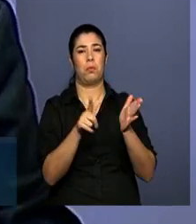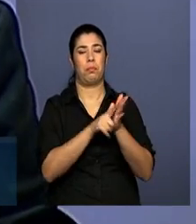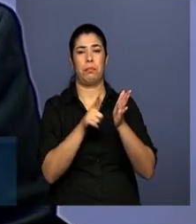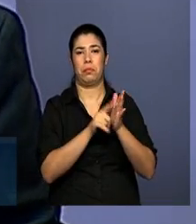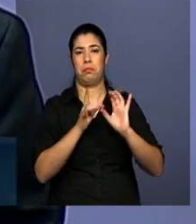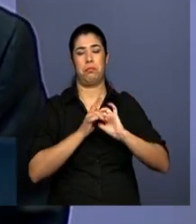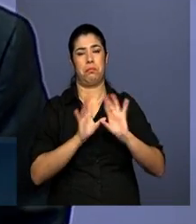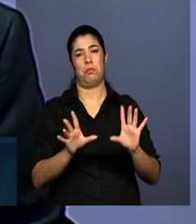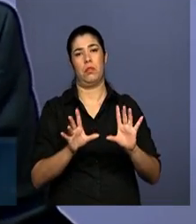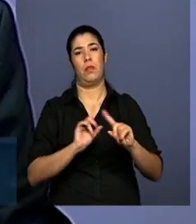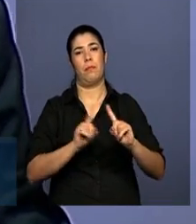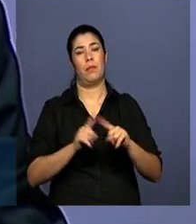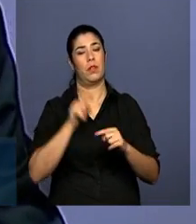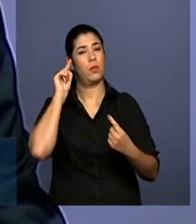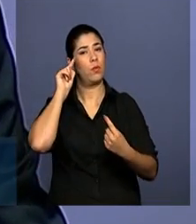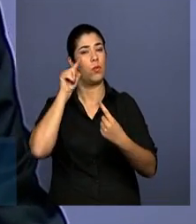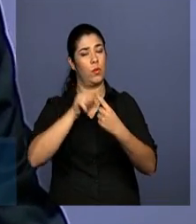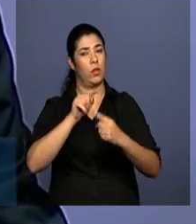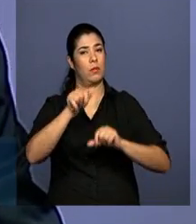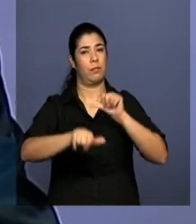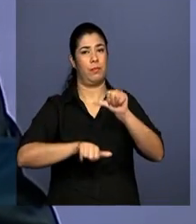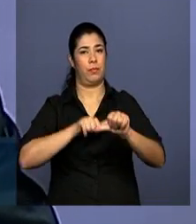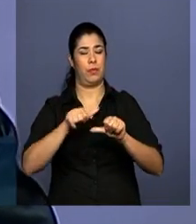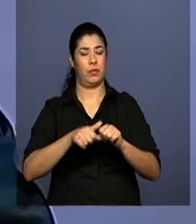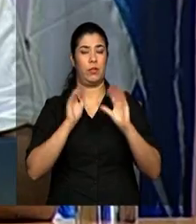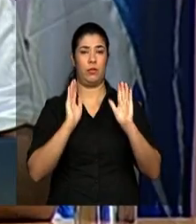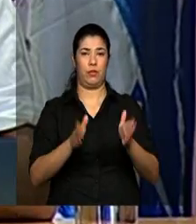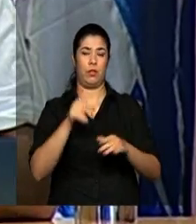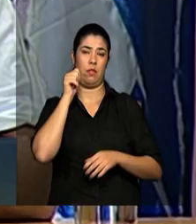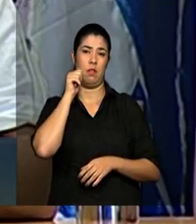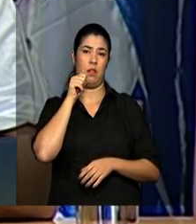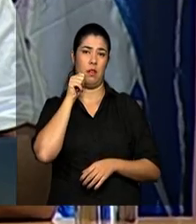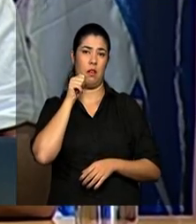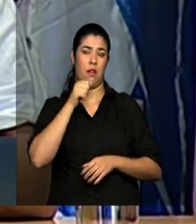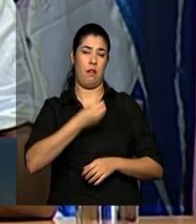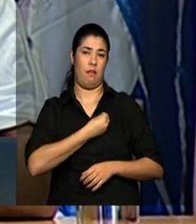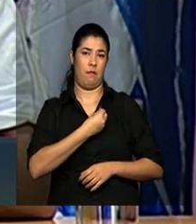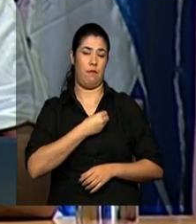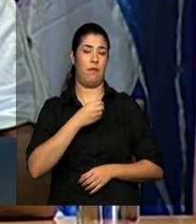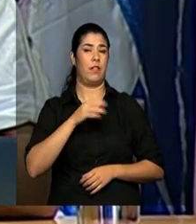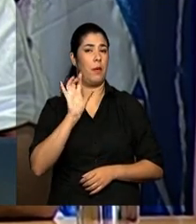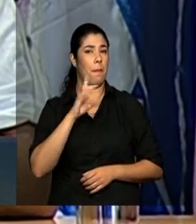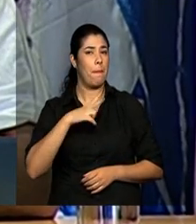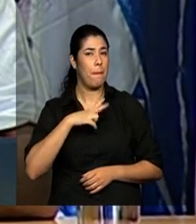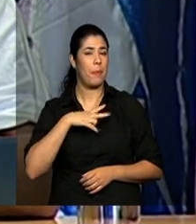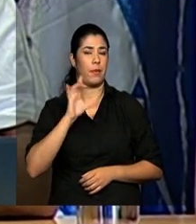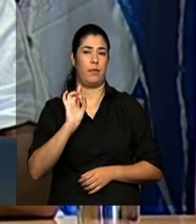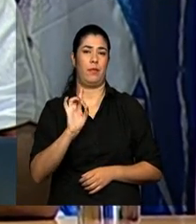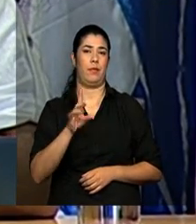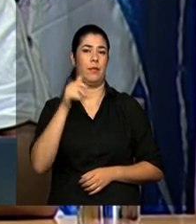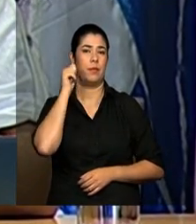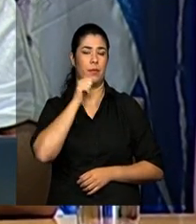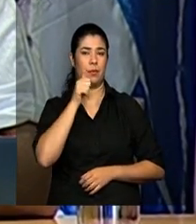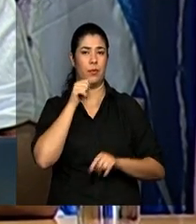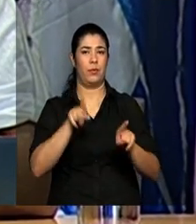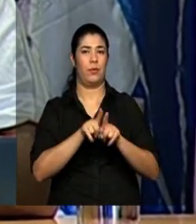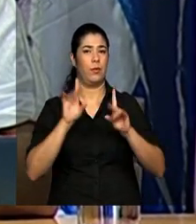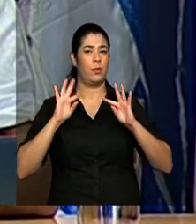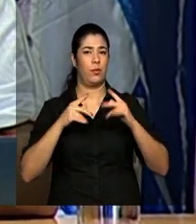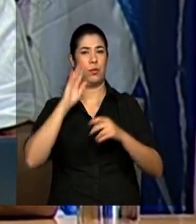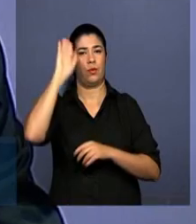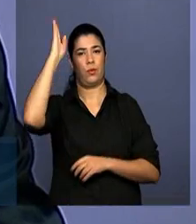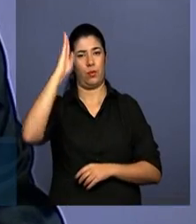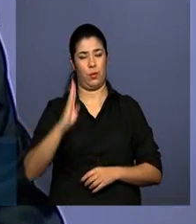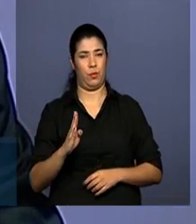papel, mas elas pretendem mudar objetivamente a vida das pessoas, particularmente a vida das mulheres de todo o